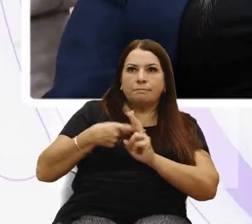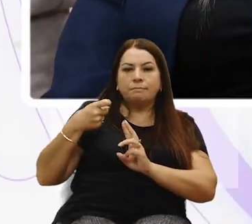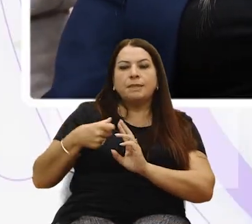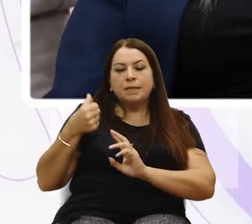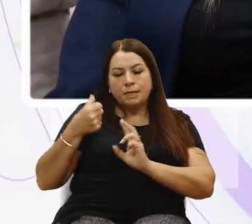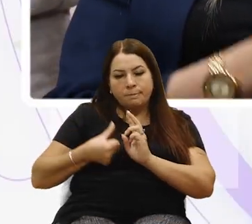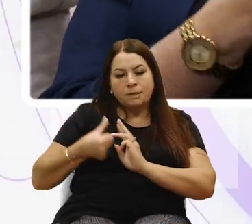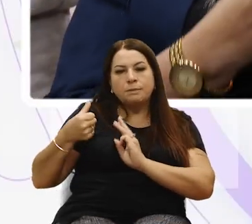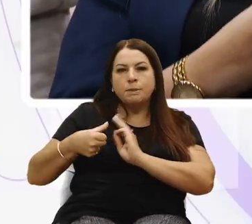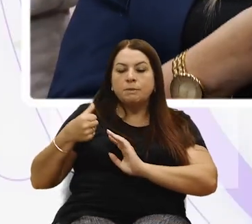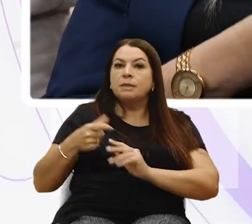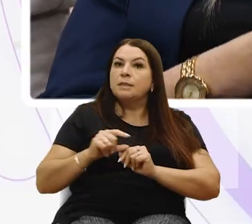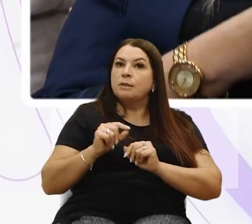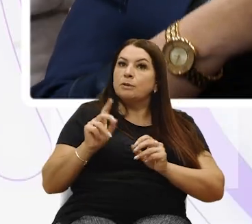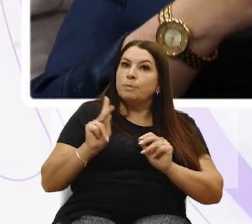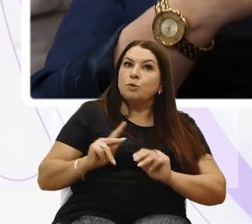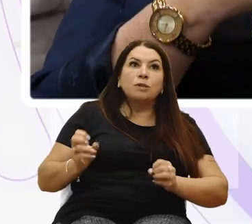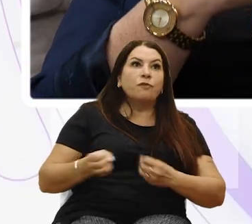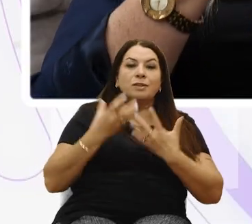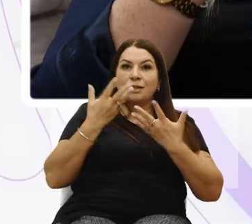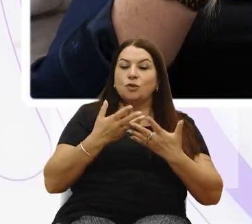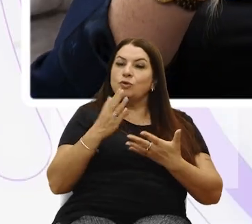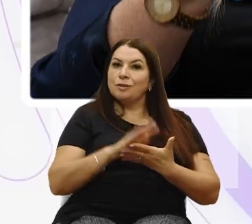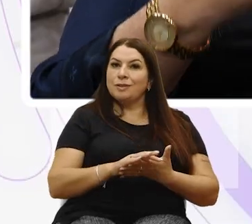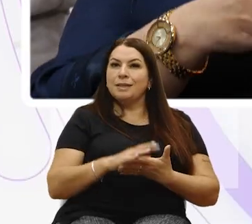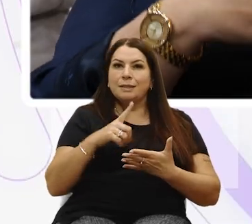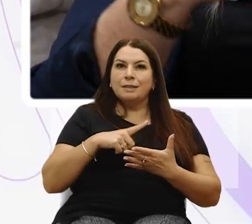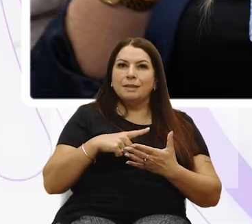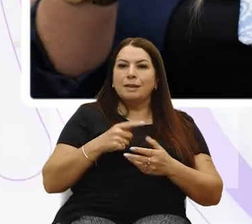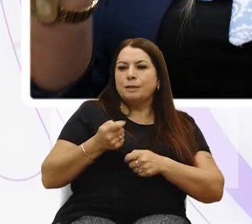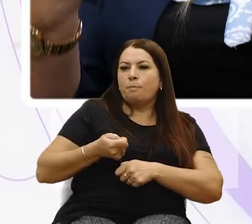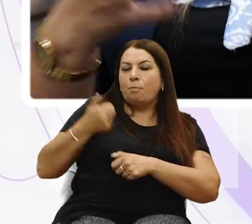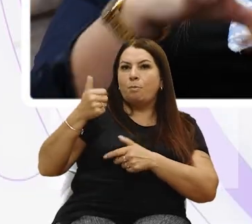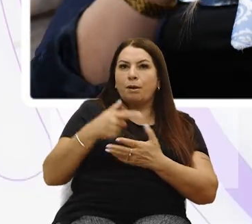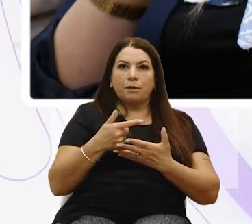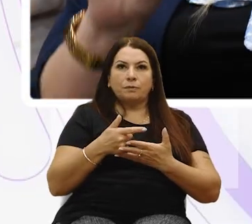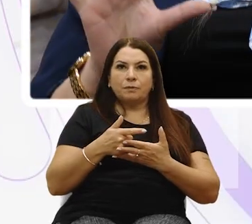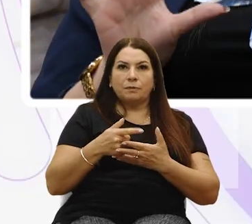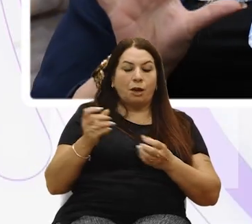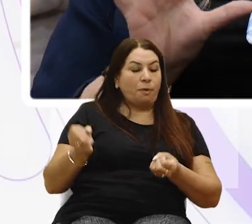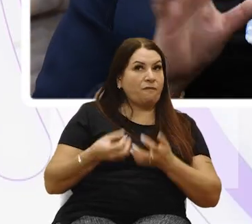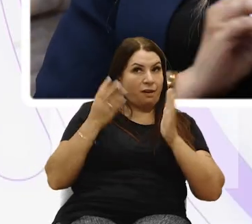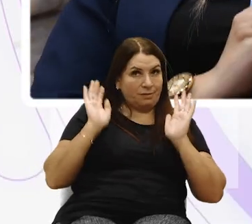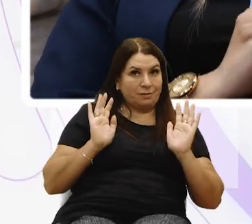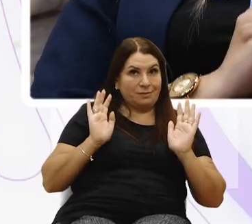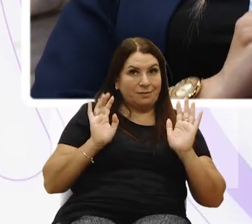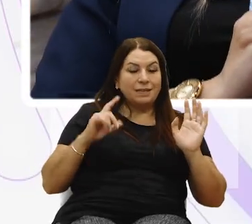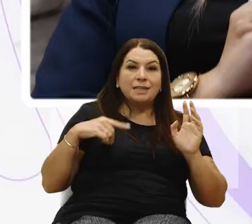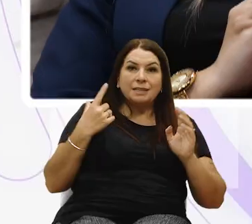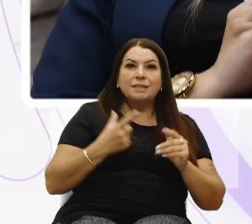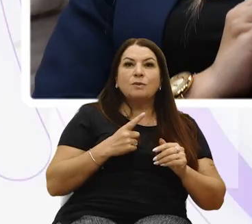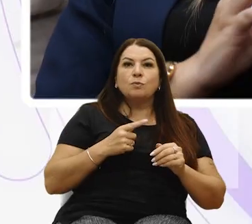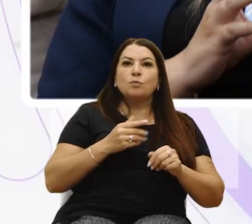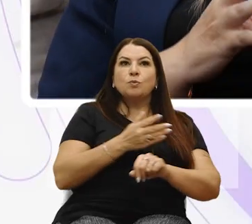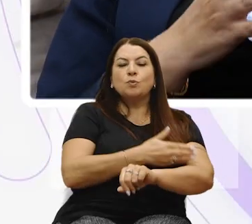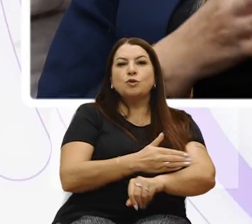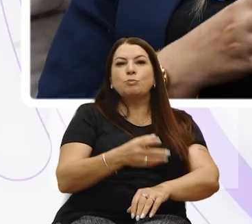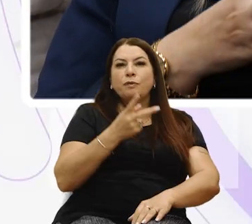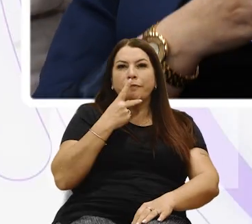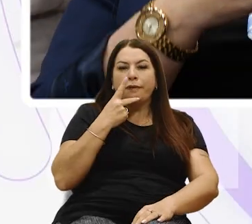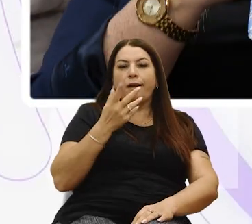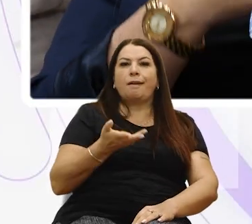Então as pessoas celebram, nós colocamos, tem espumante, é uma festa, né? Então a gente costuma dizer